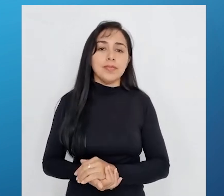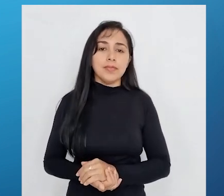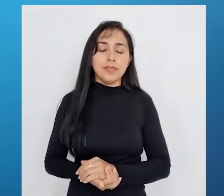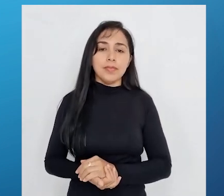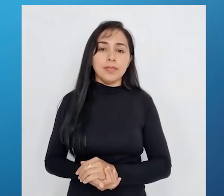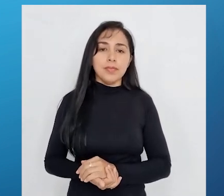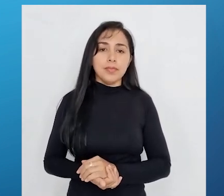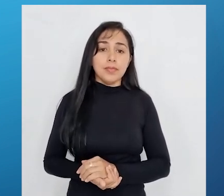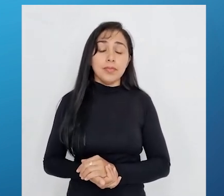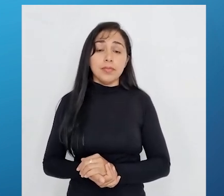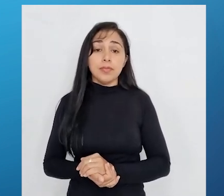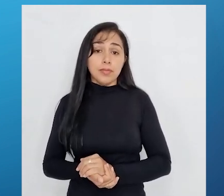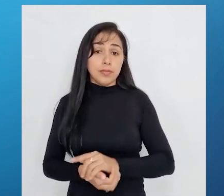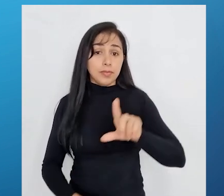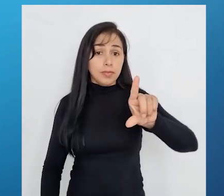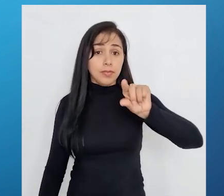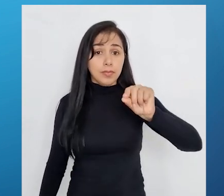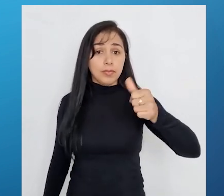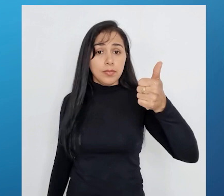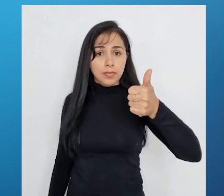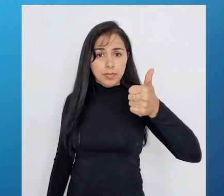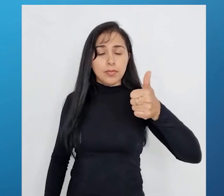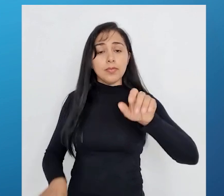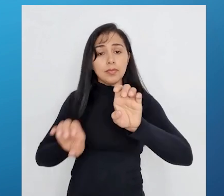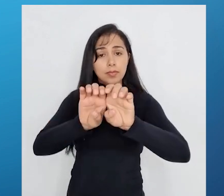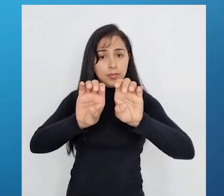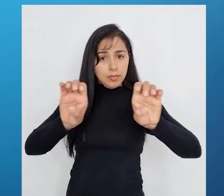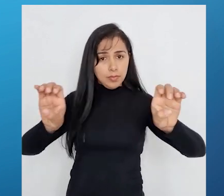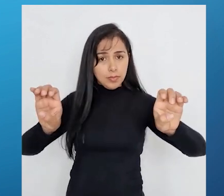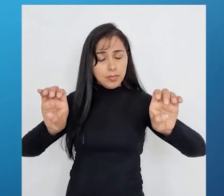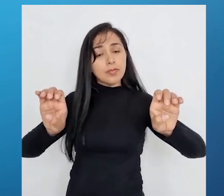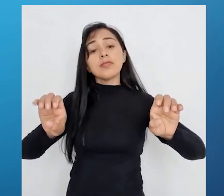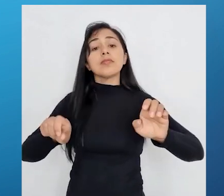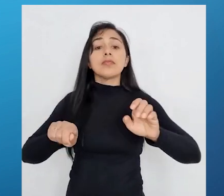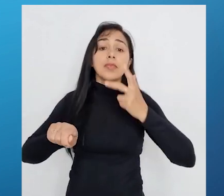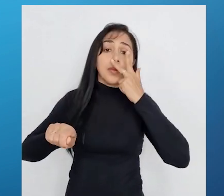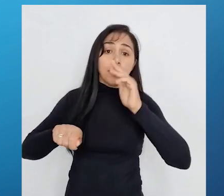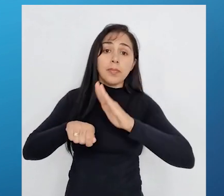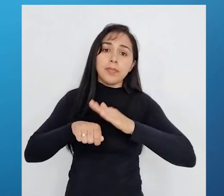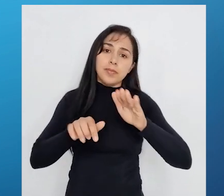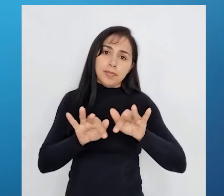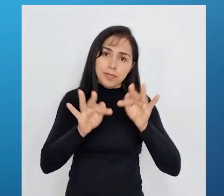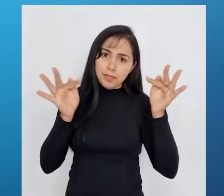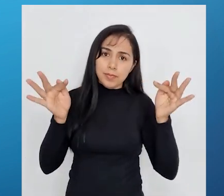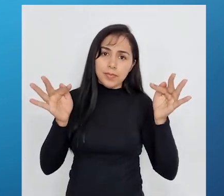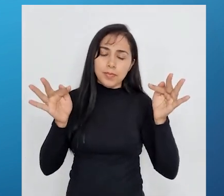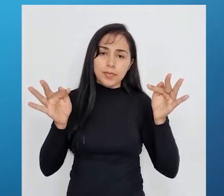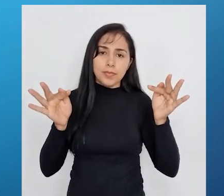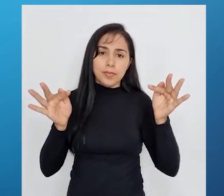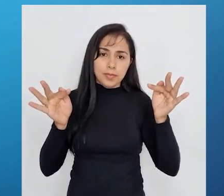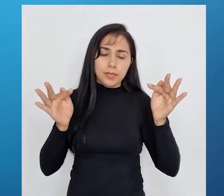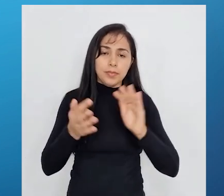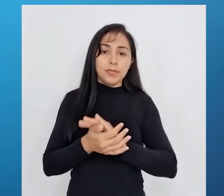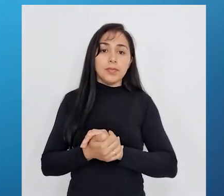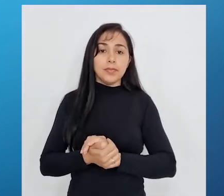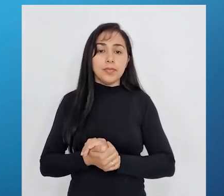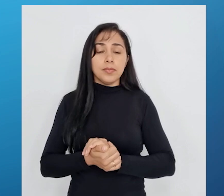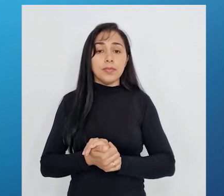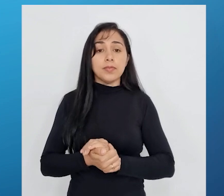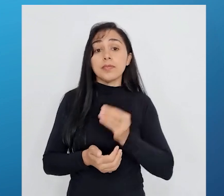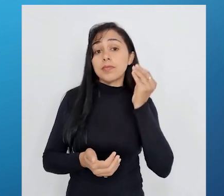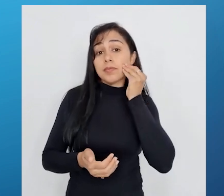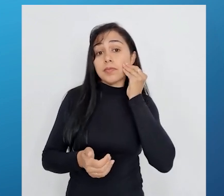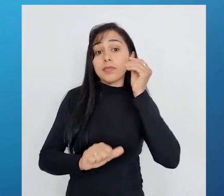vou pegar essa primeira equação, que ela parece, digamos assim, ser mais simples, e tentar modificar